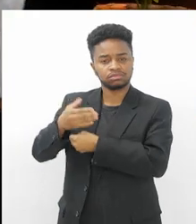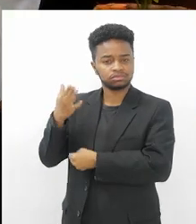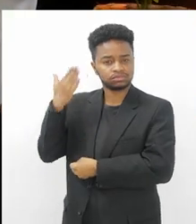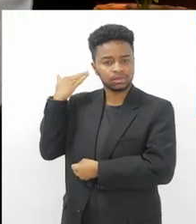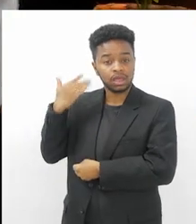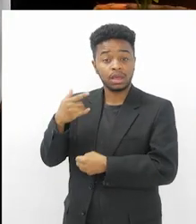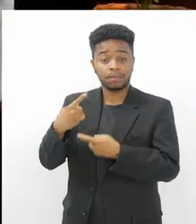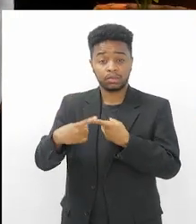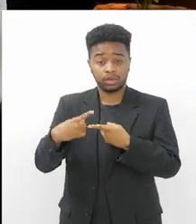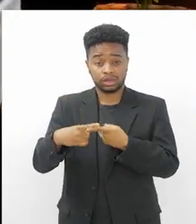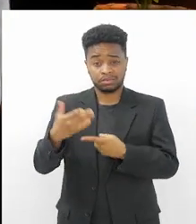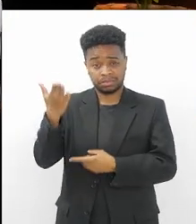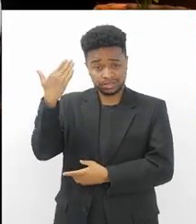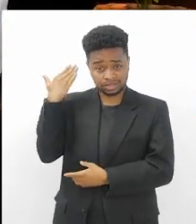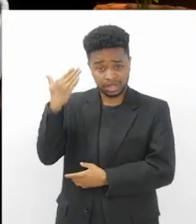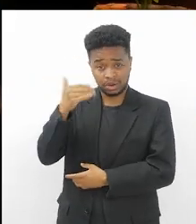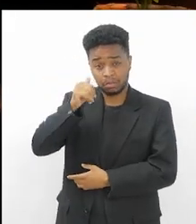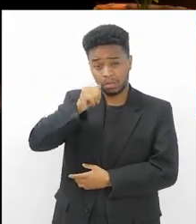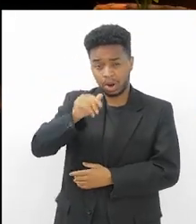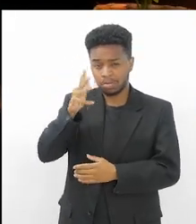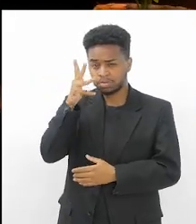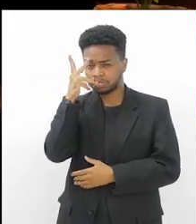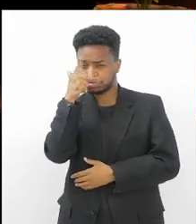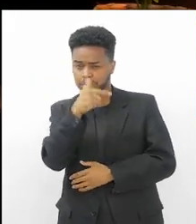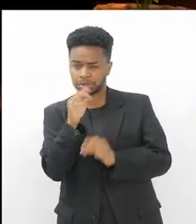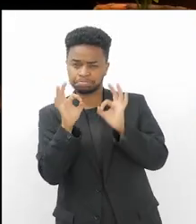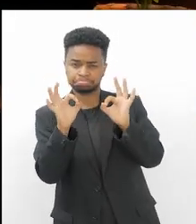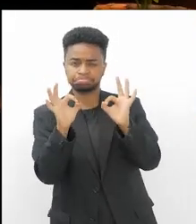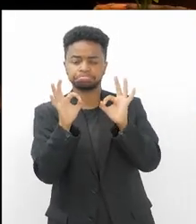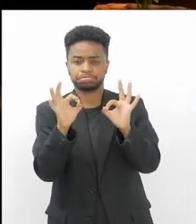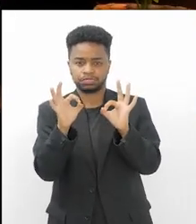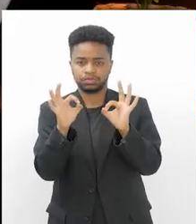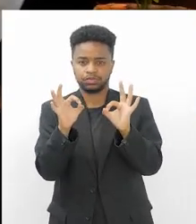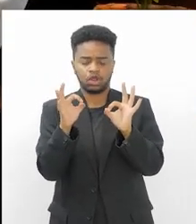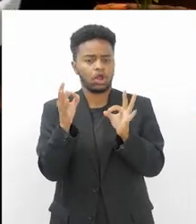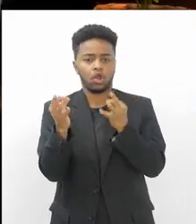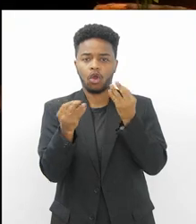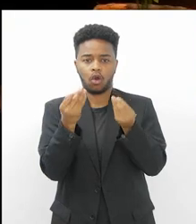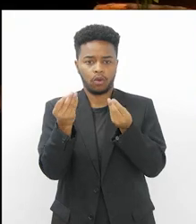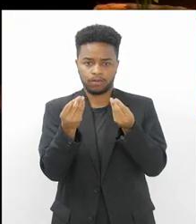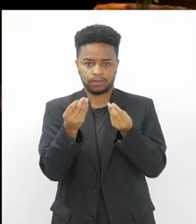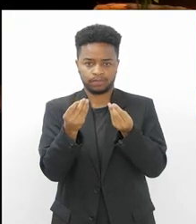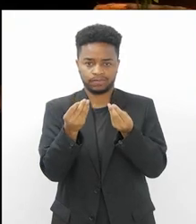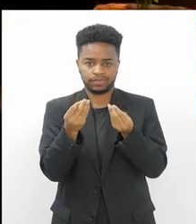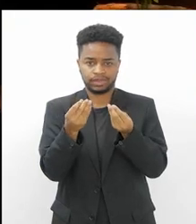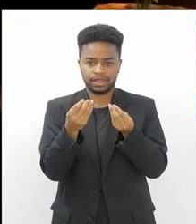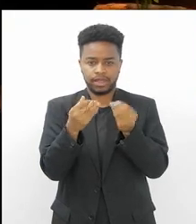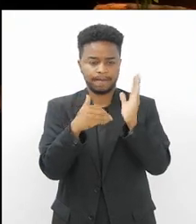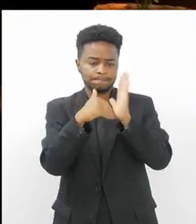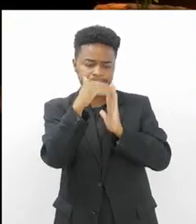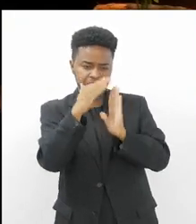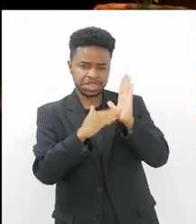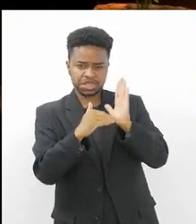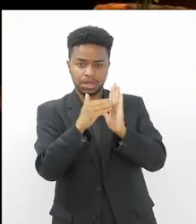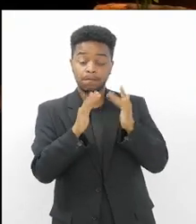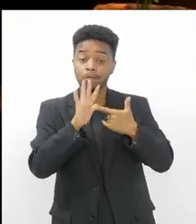200 e poucos anos atrás, que uma mulher bonita, uma mulher que era pintada e, digamos